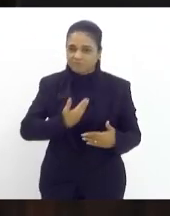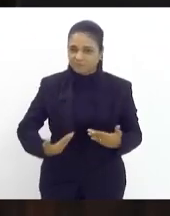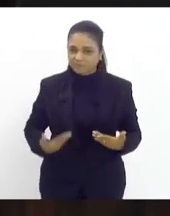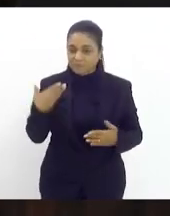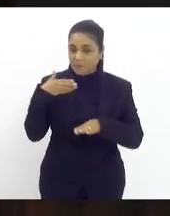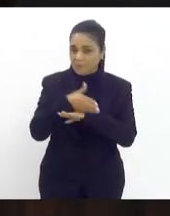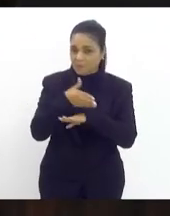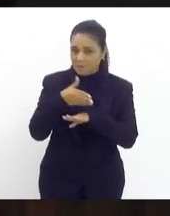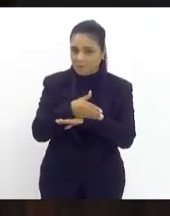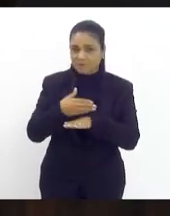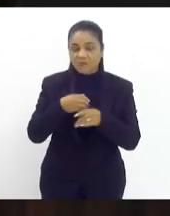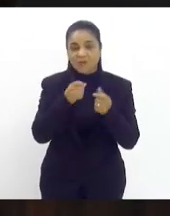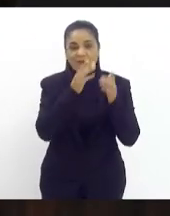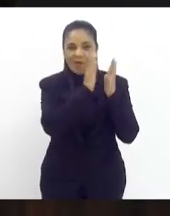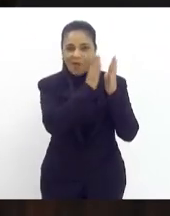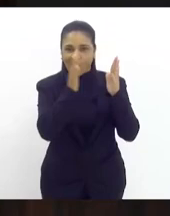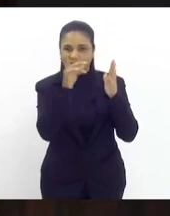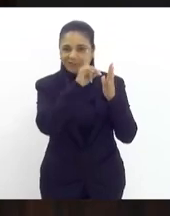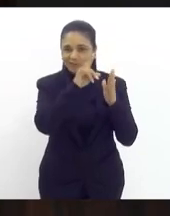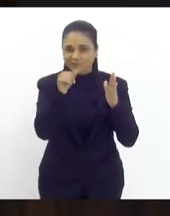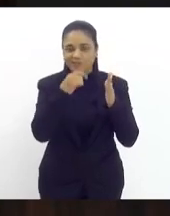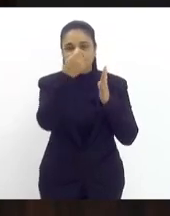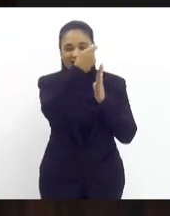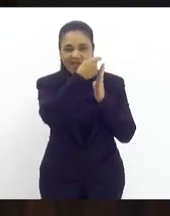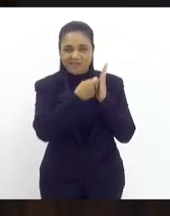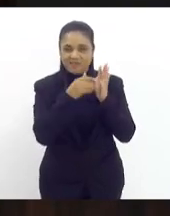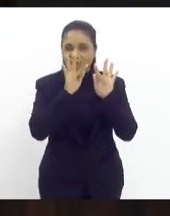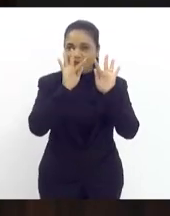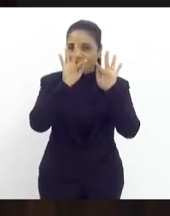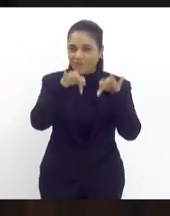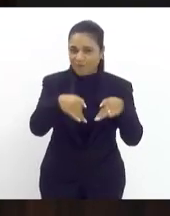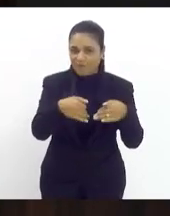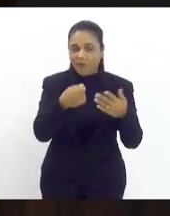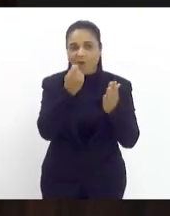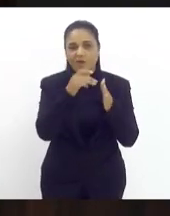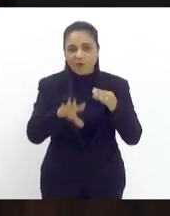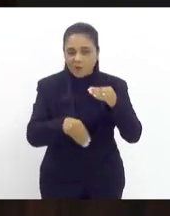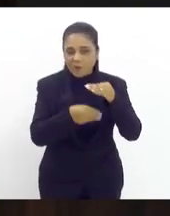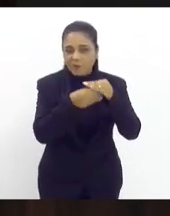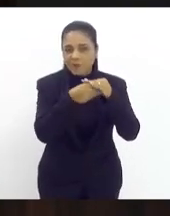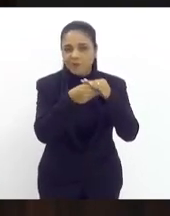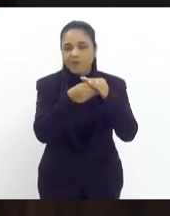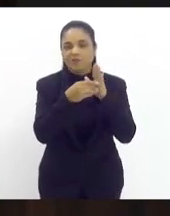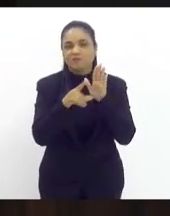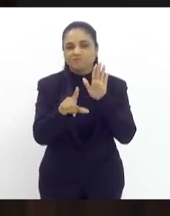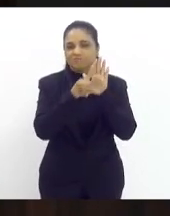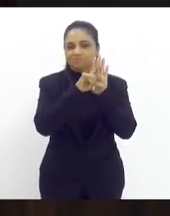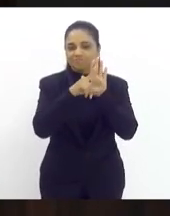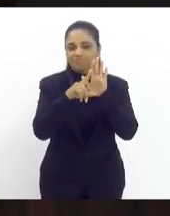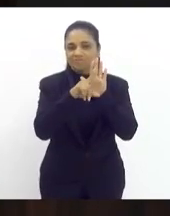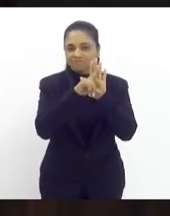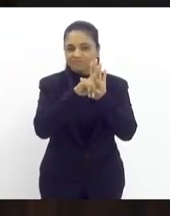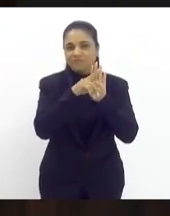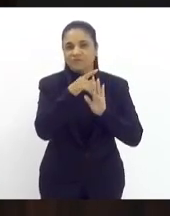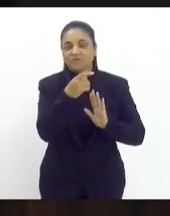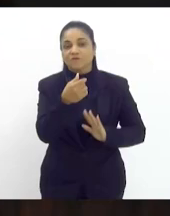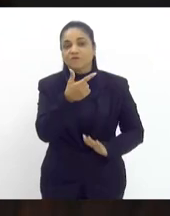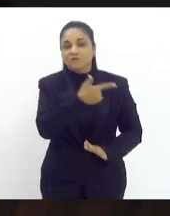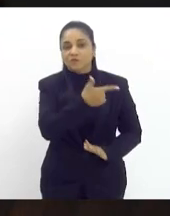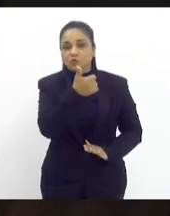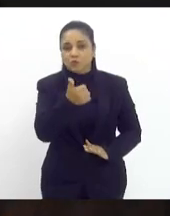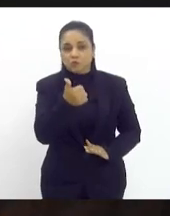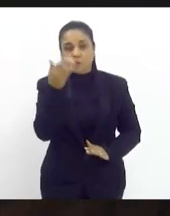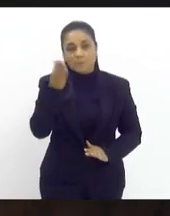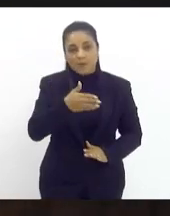passe a ordem do dia redação final assim emendada indicação Legislativa número 21 de